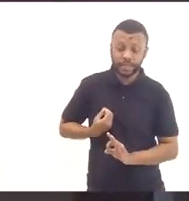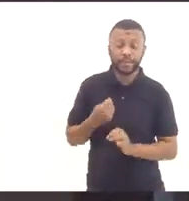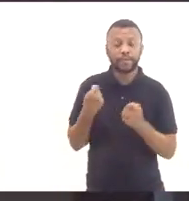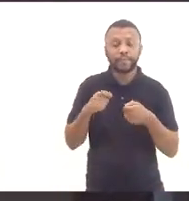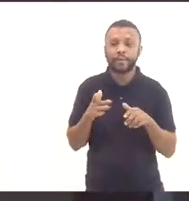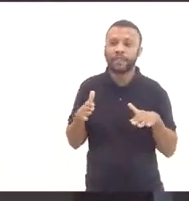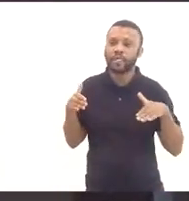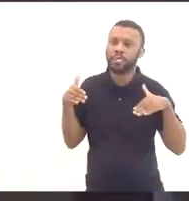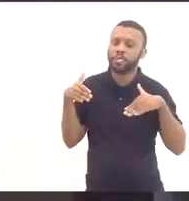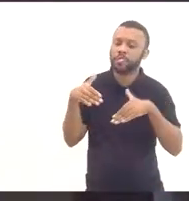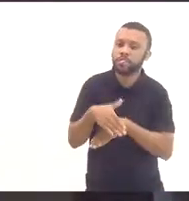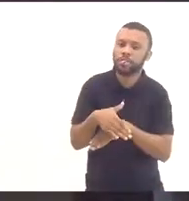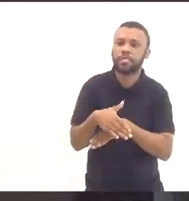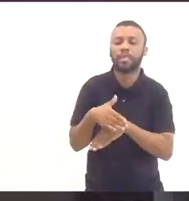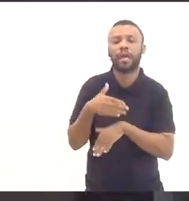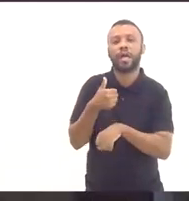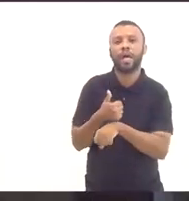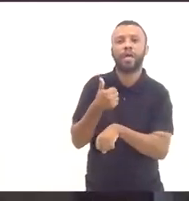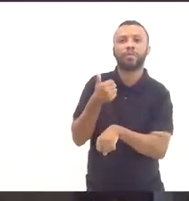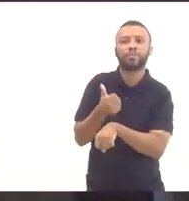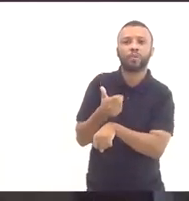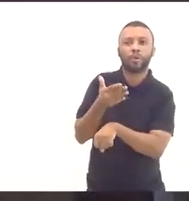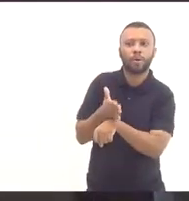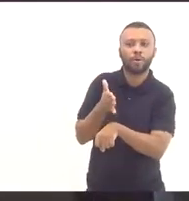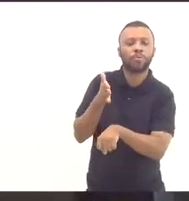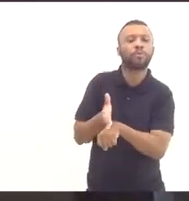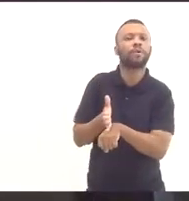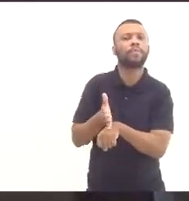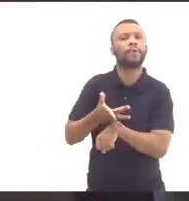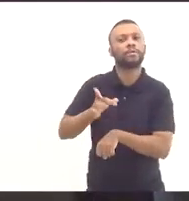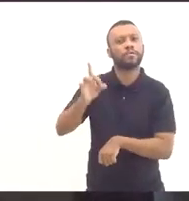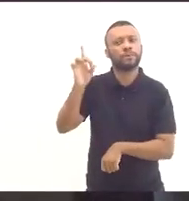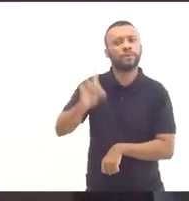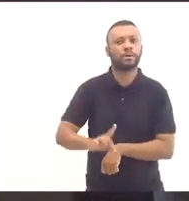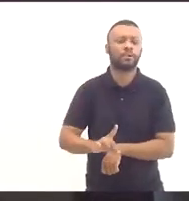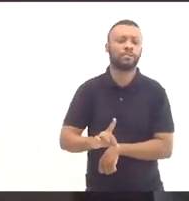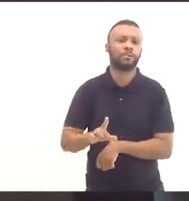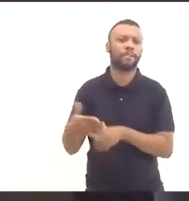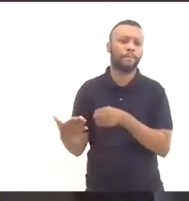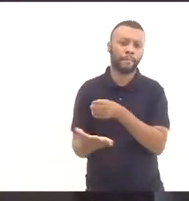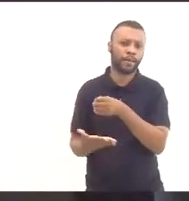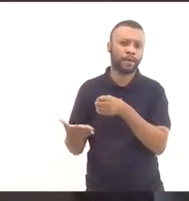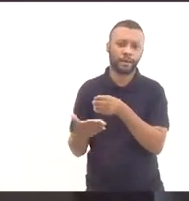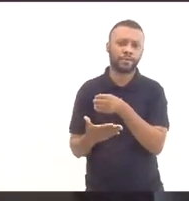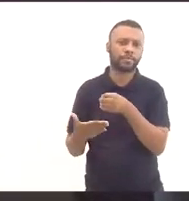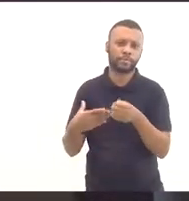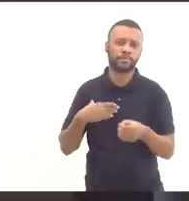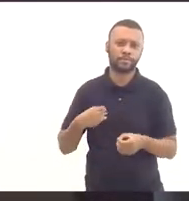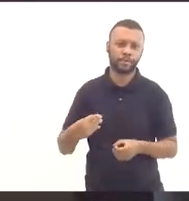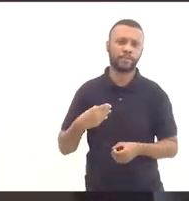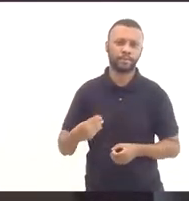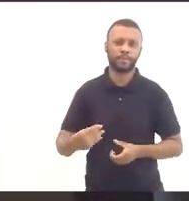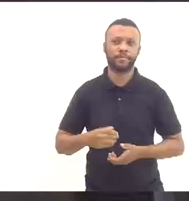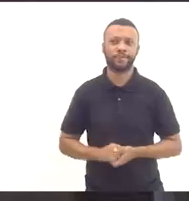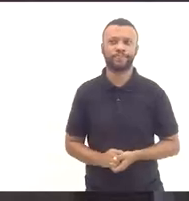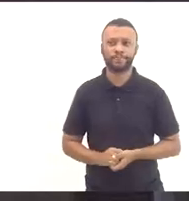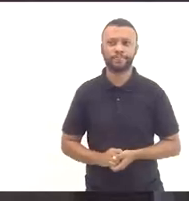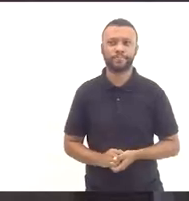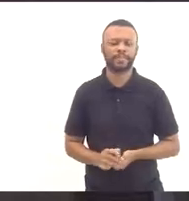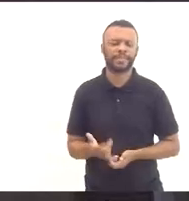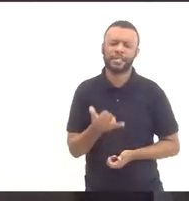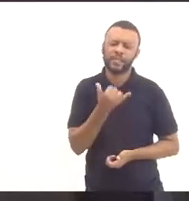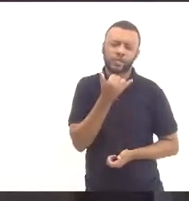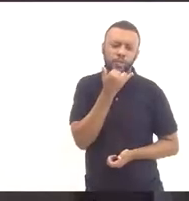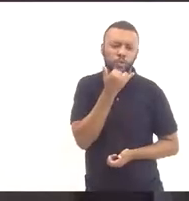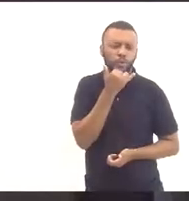Vou ligar a todo momento pelos direitos básicos do meu filho eu peço